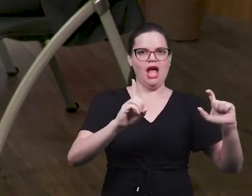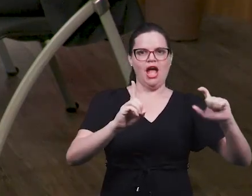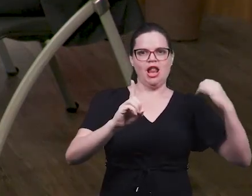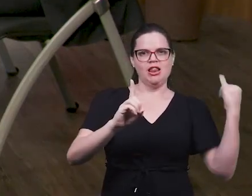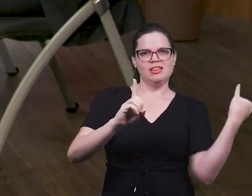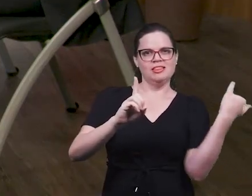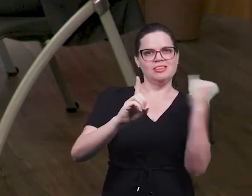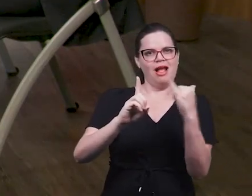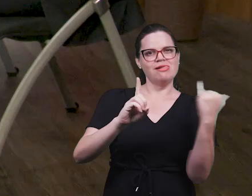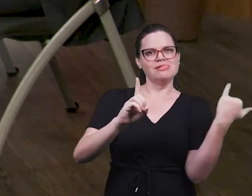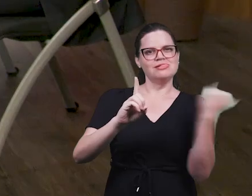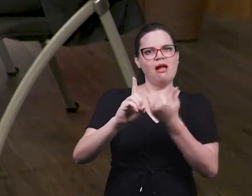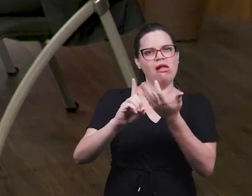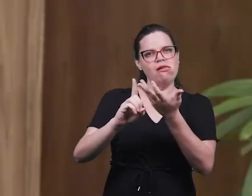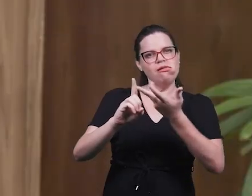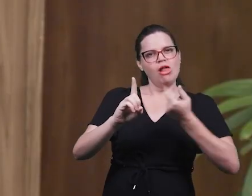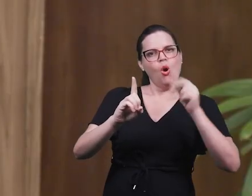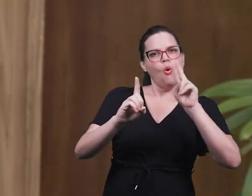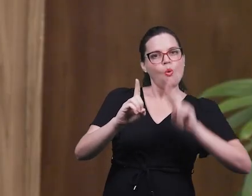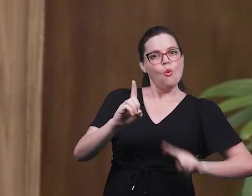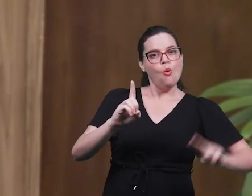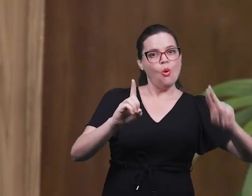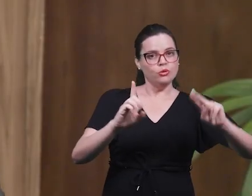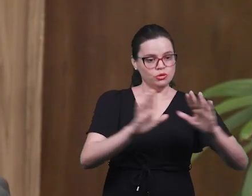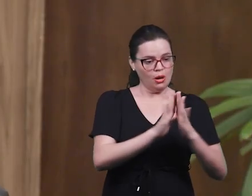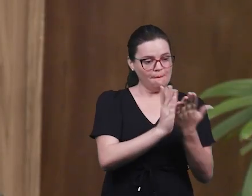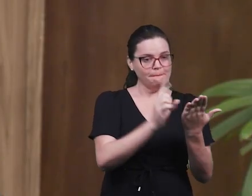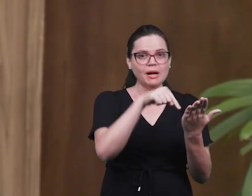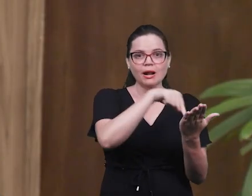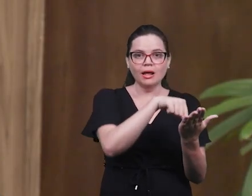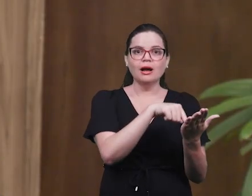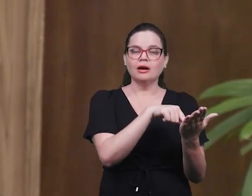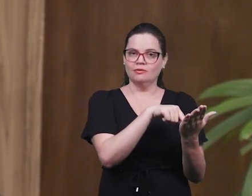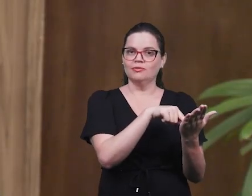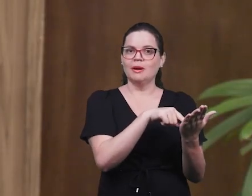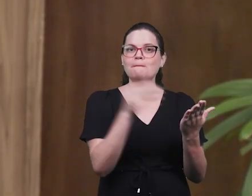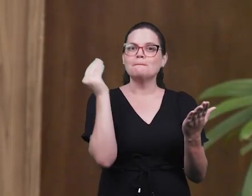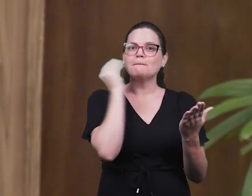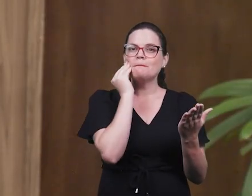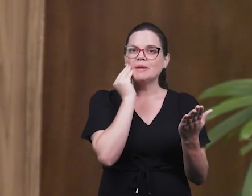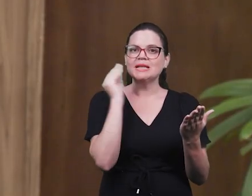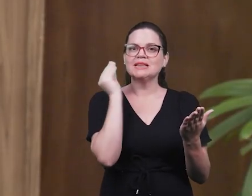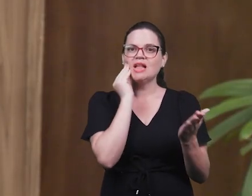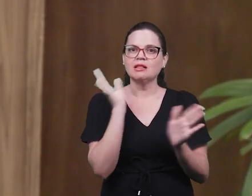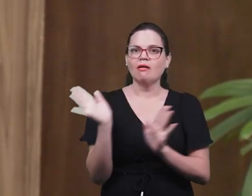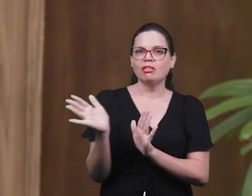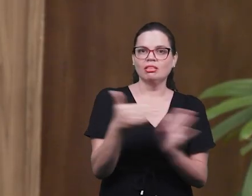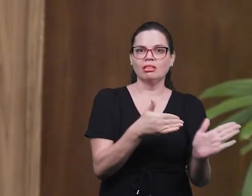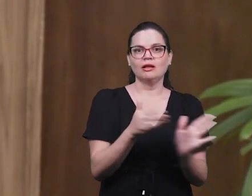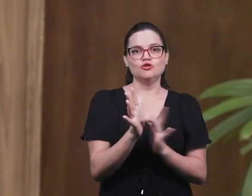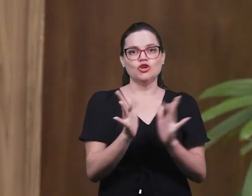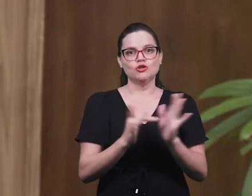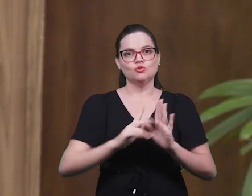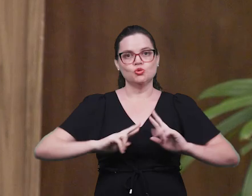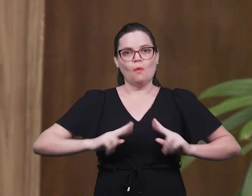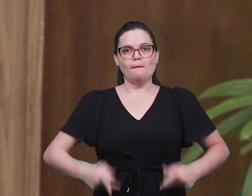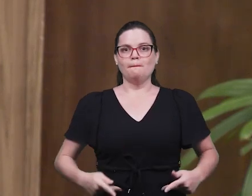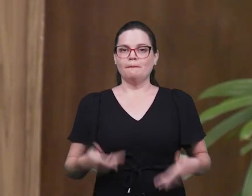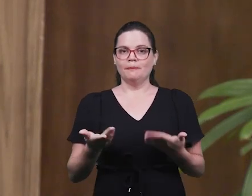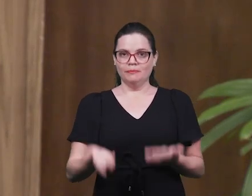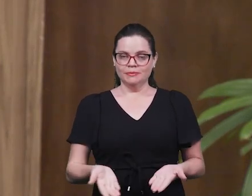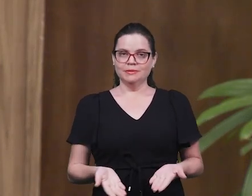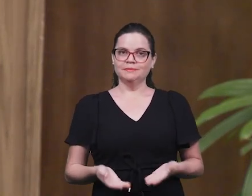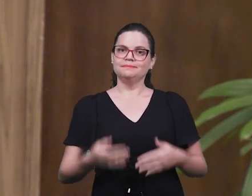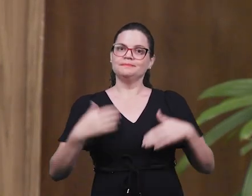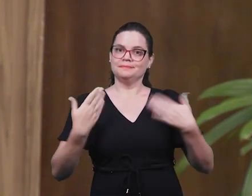até a morte, fora do projeto da salvação que ele tinha para as nossas vidas. Então, a palavra de Deus, ela